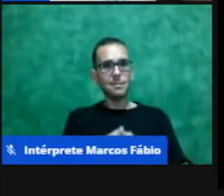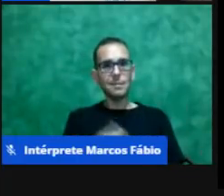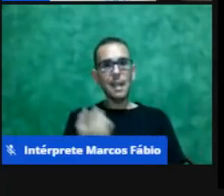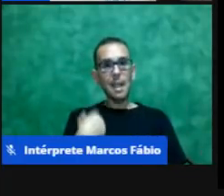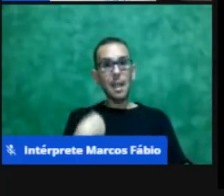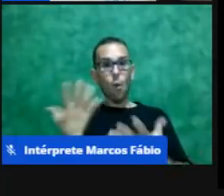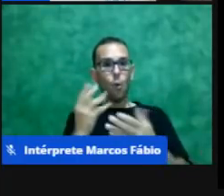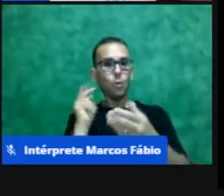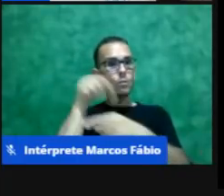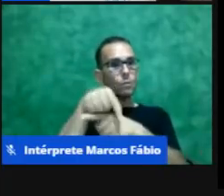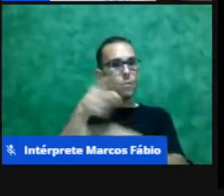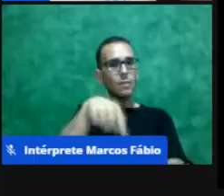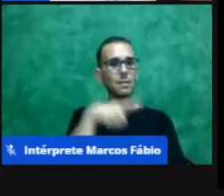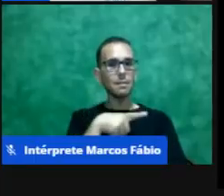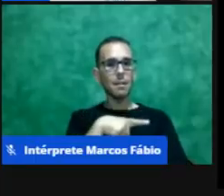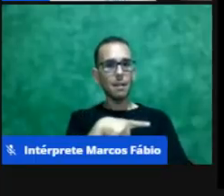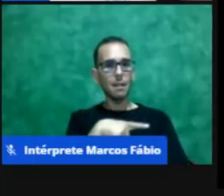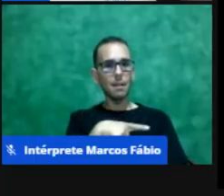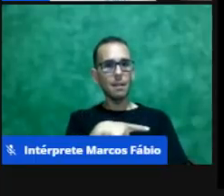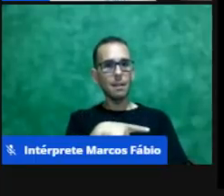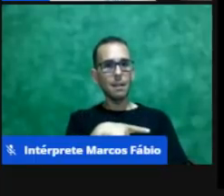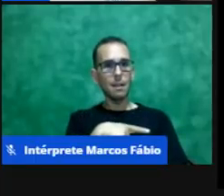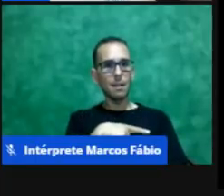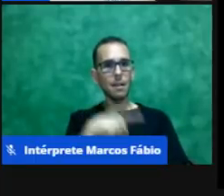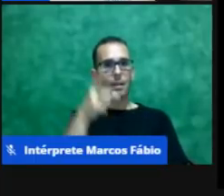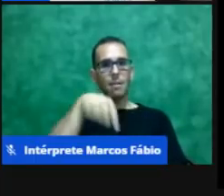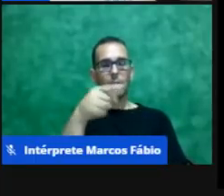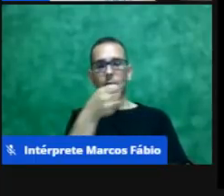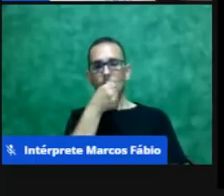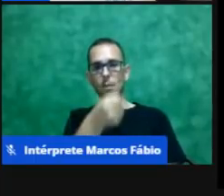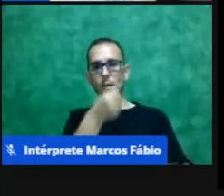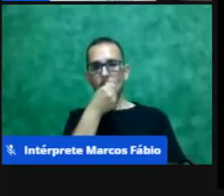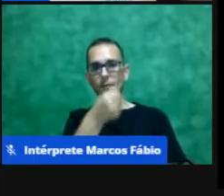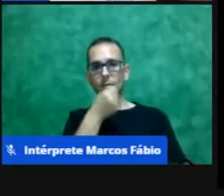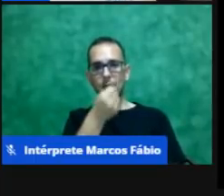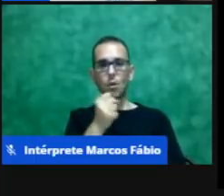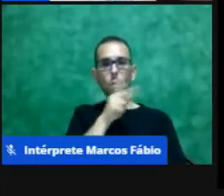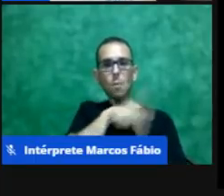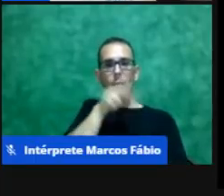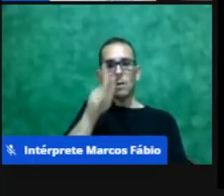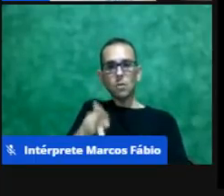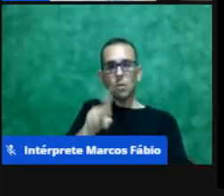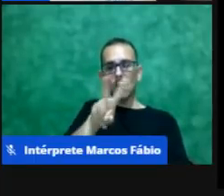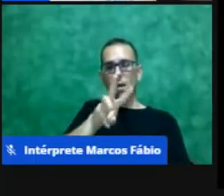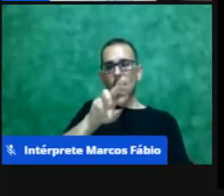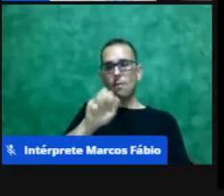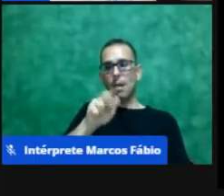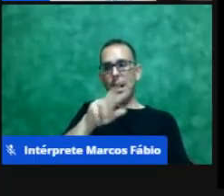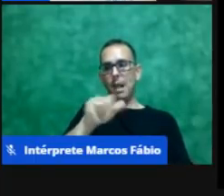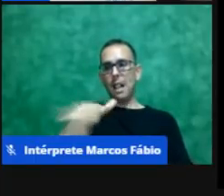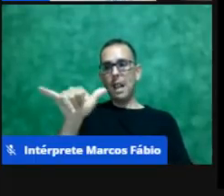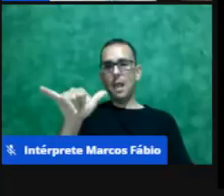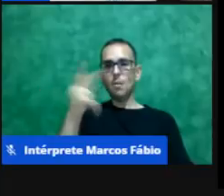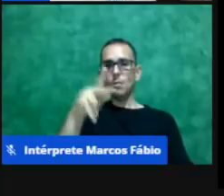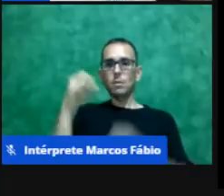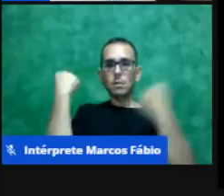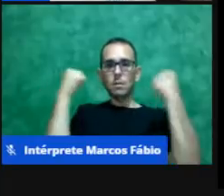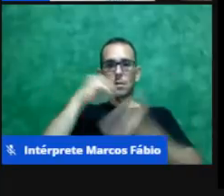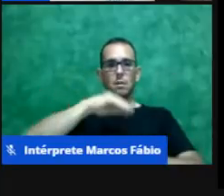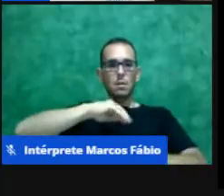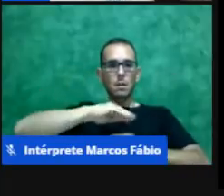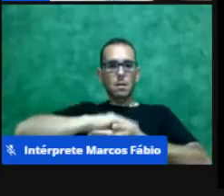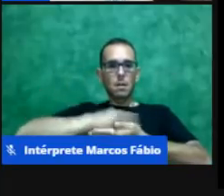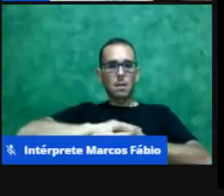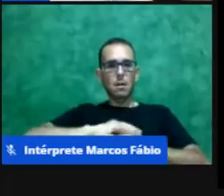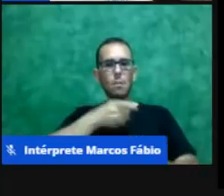programa de hoje vocês verão a entrevista com o professor Varley Ribeiro, de Educação Física da REME.